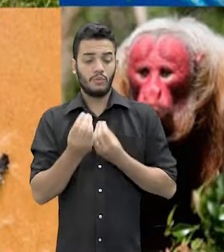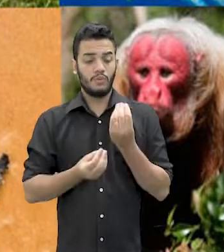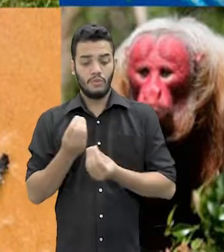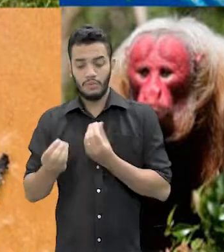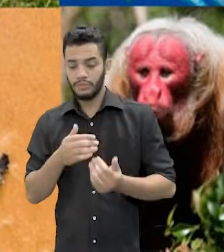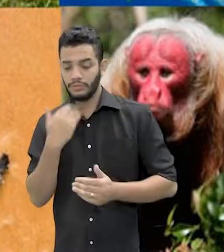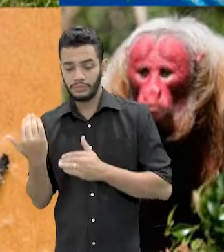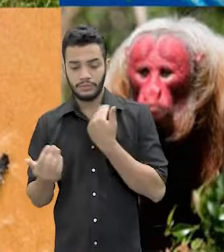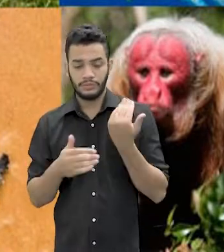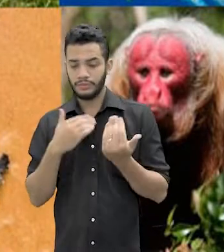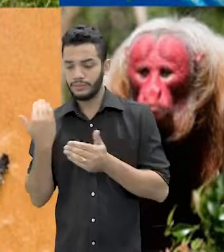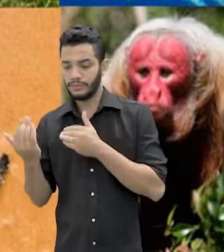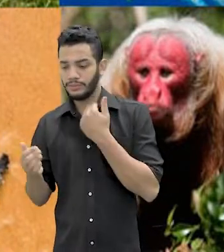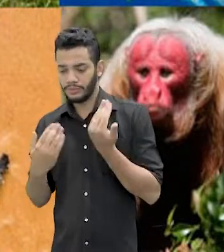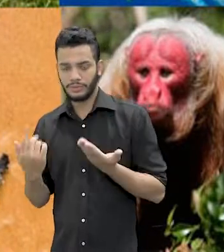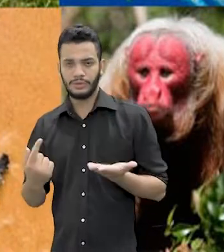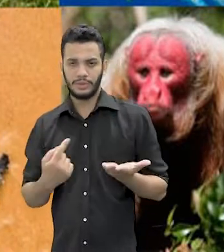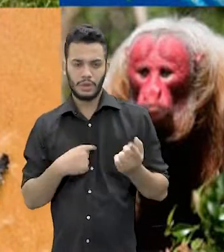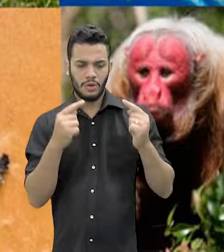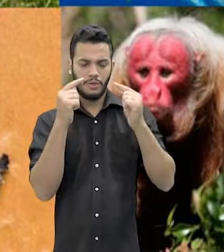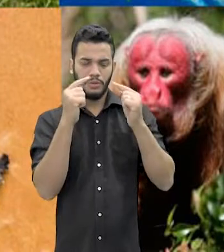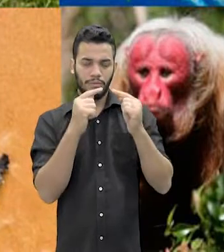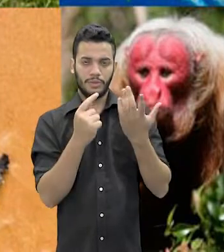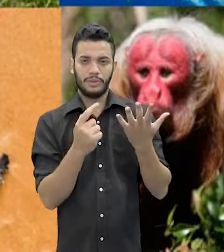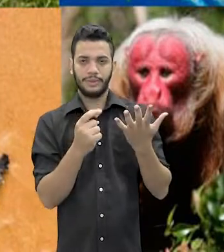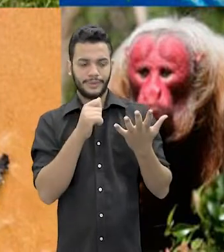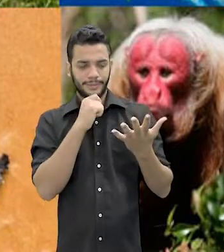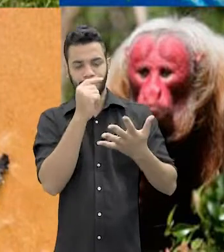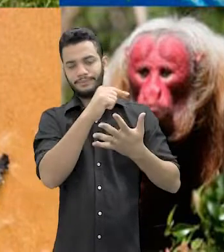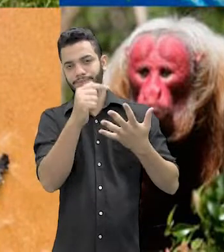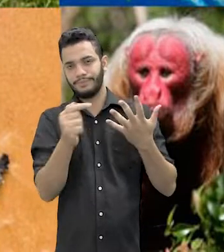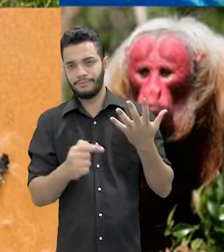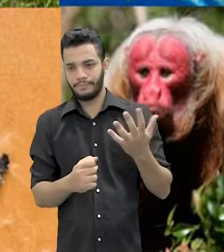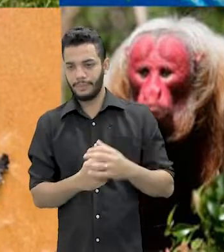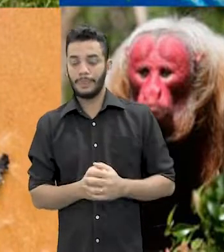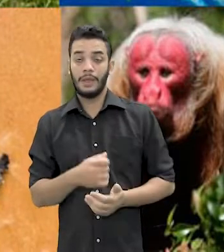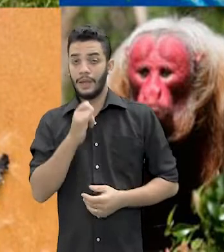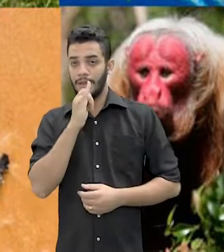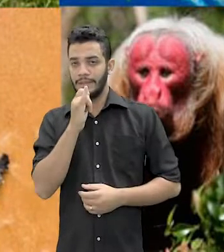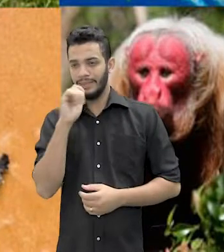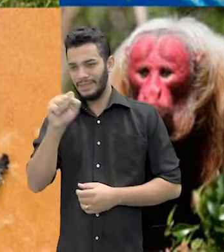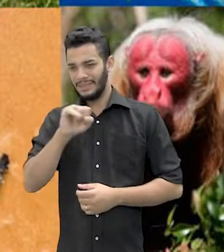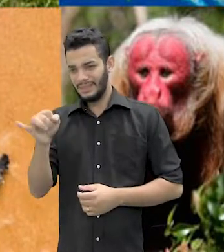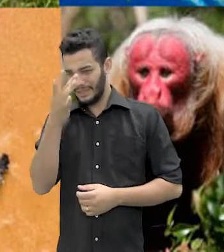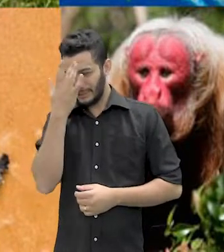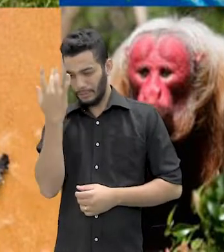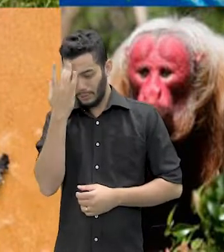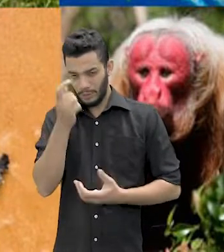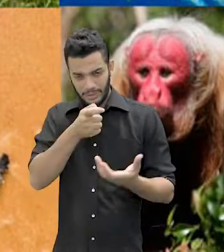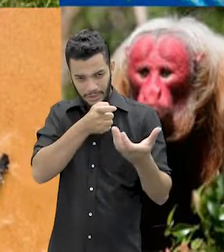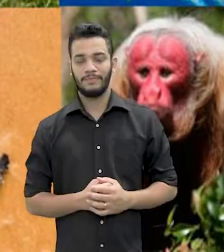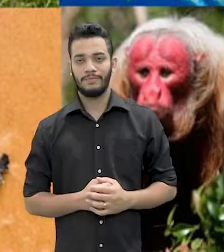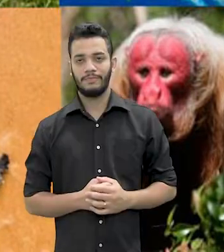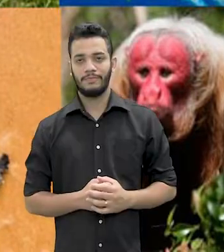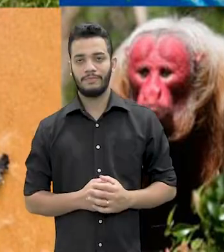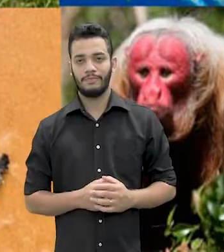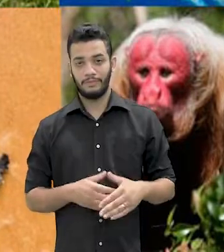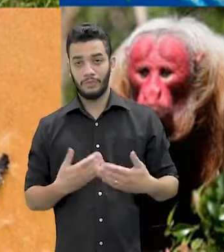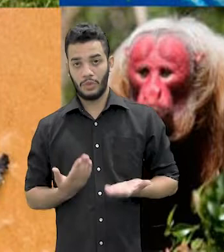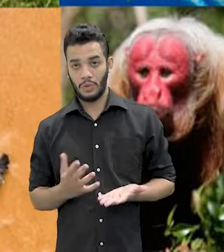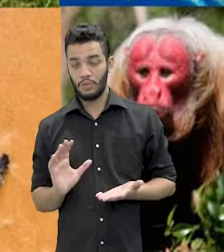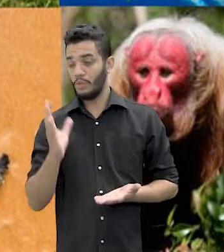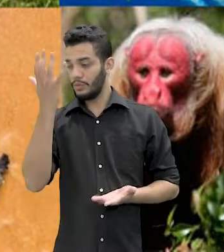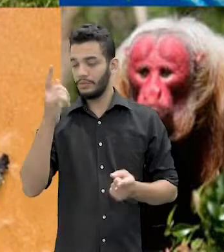caça descontrolada, a destruição de florestas, queimadas e muita poluição produzida por nós. As